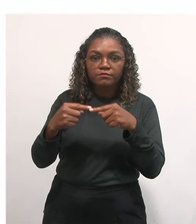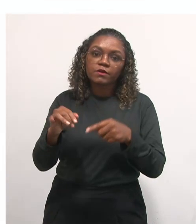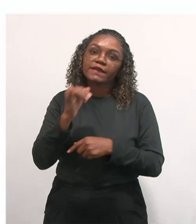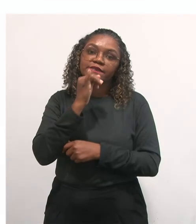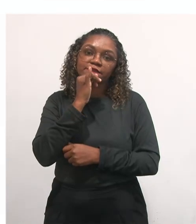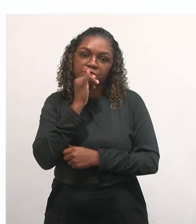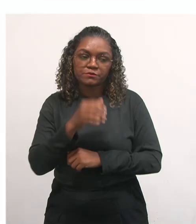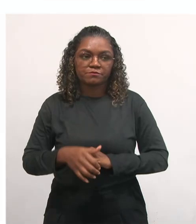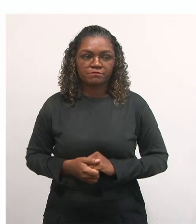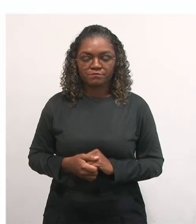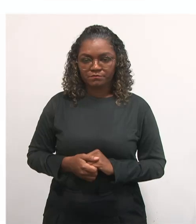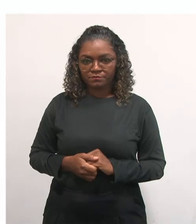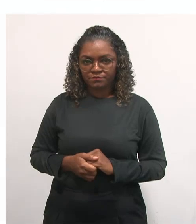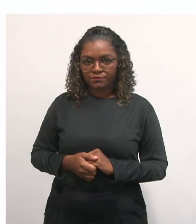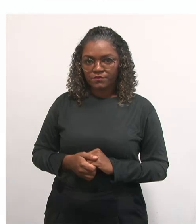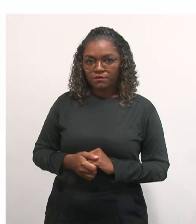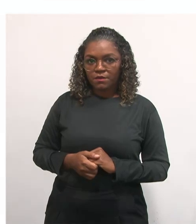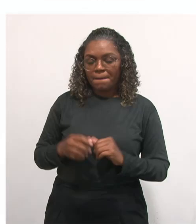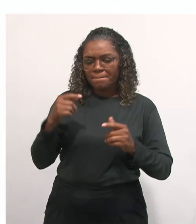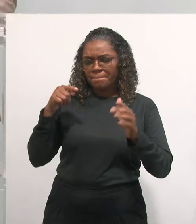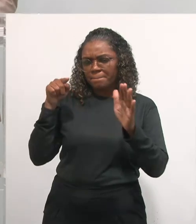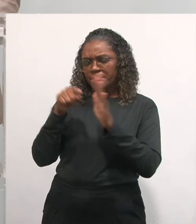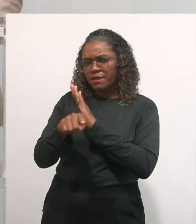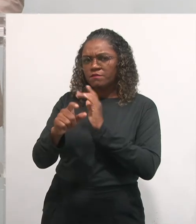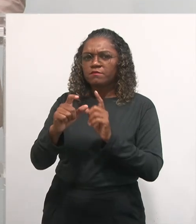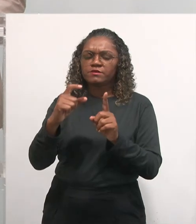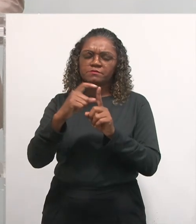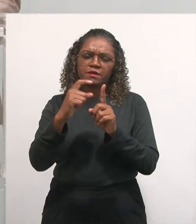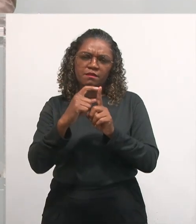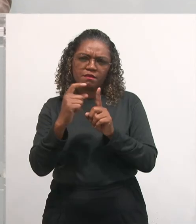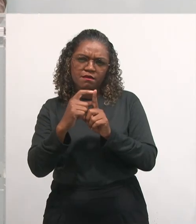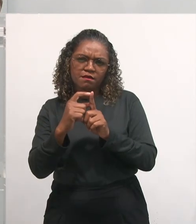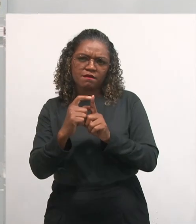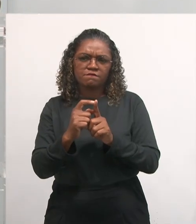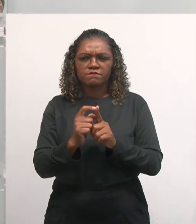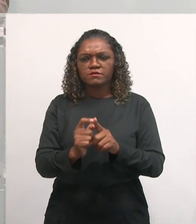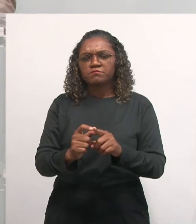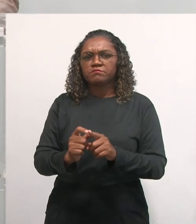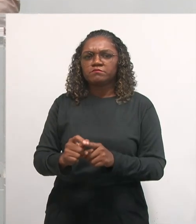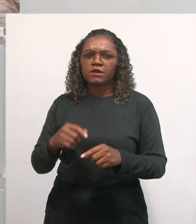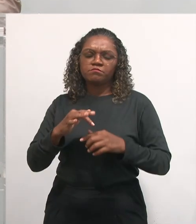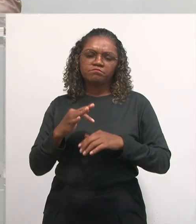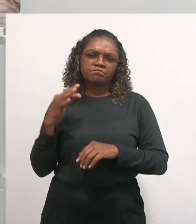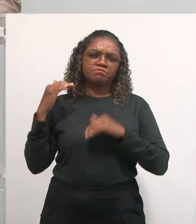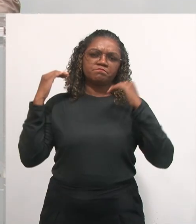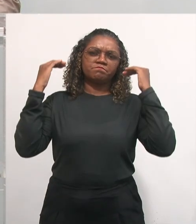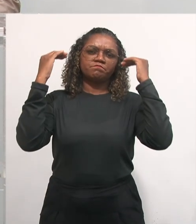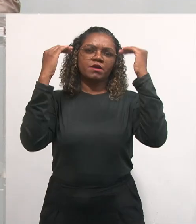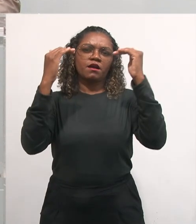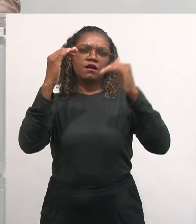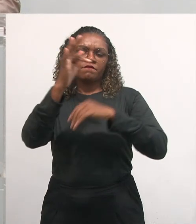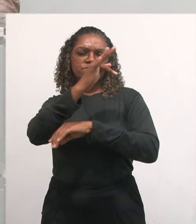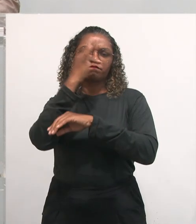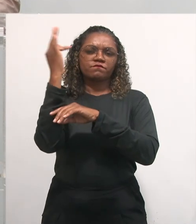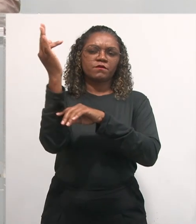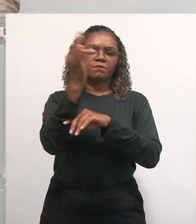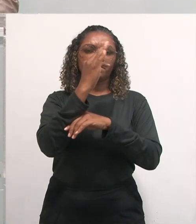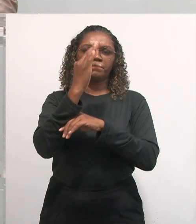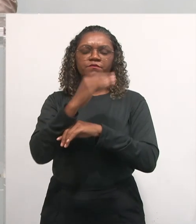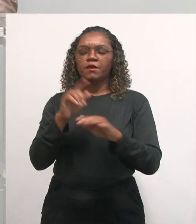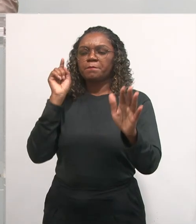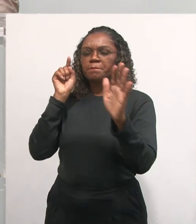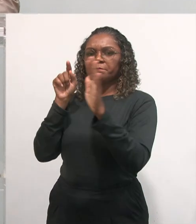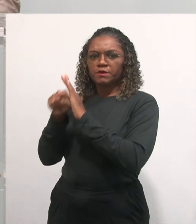vocabulário todo rebuscado, bonitinho, quer passar que você está entendido do assunto, mas fica perguntando para as pessoas sobre